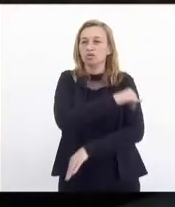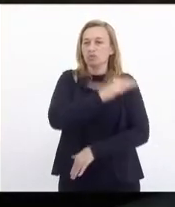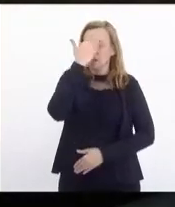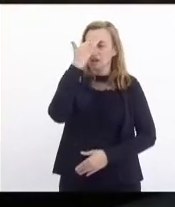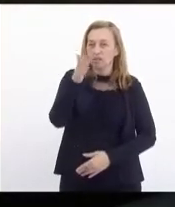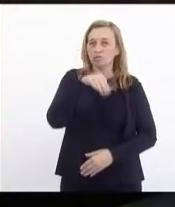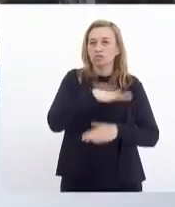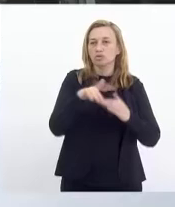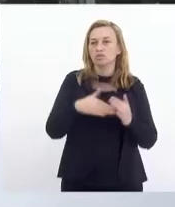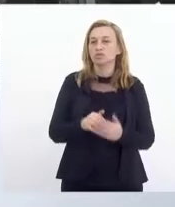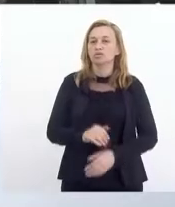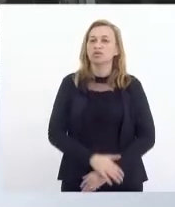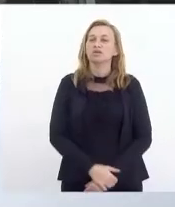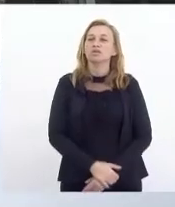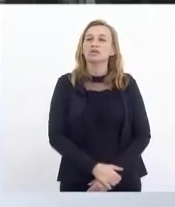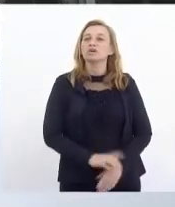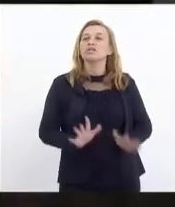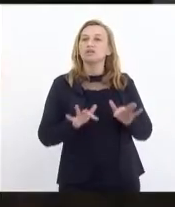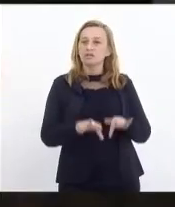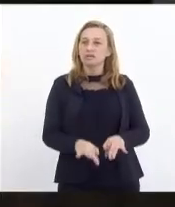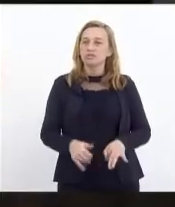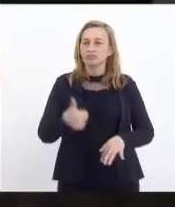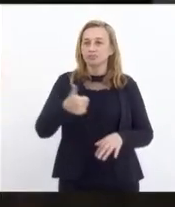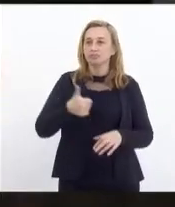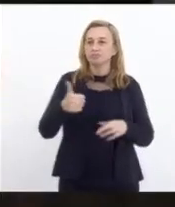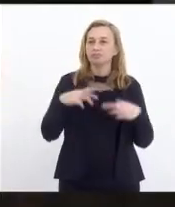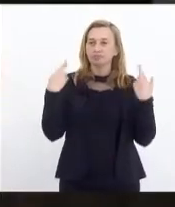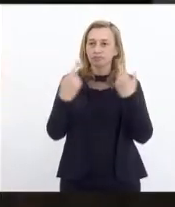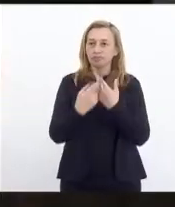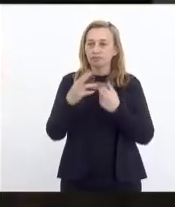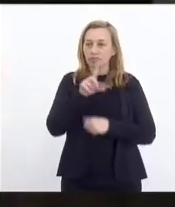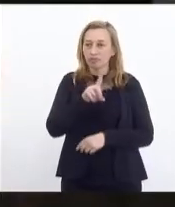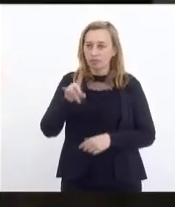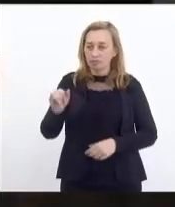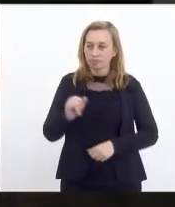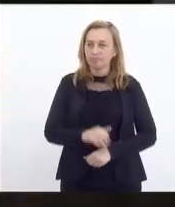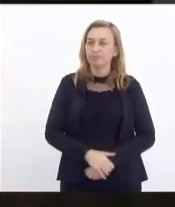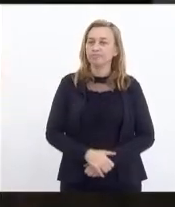todos. Está encerrada a primeira sessão extraordinária do dia.